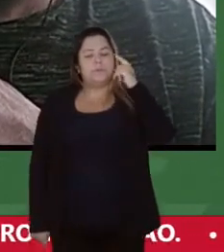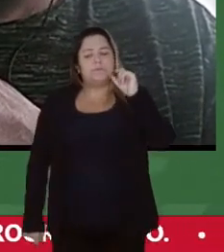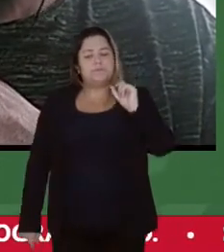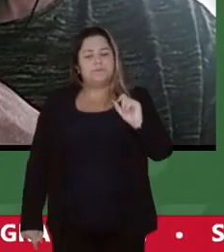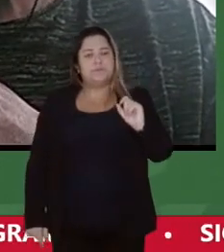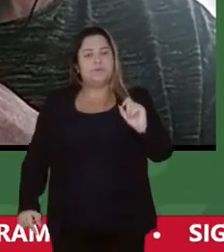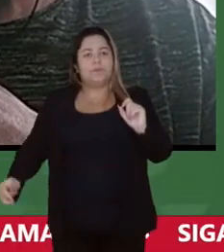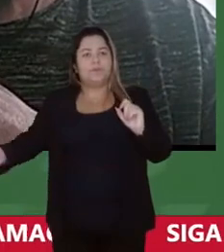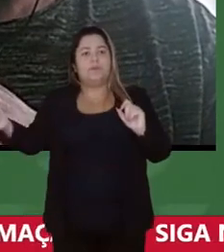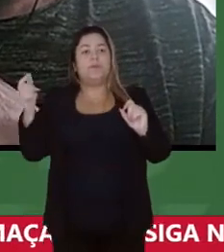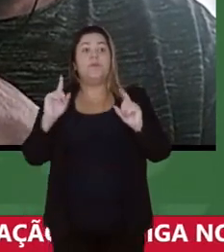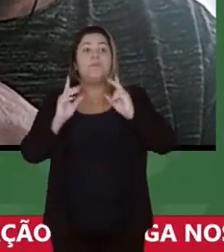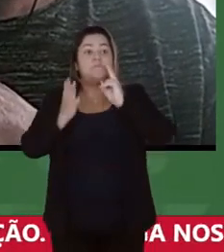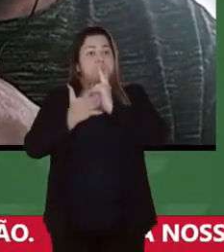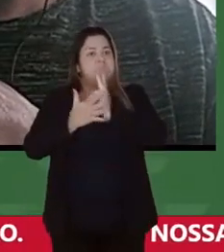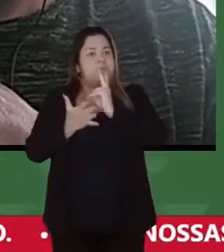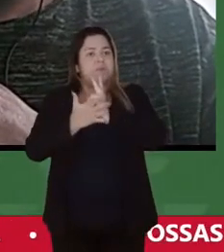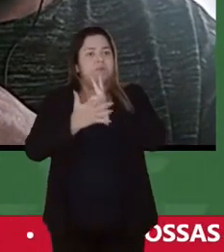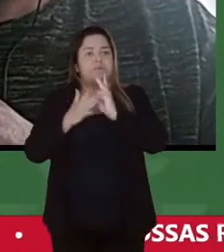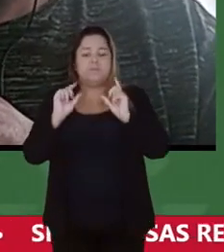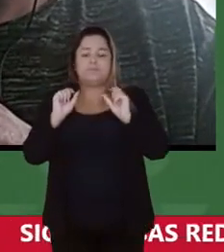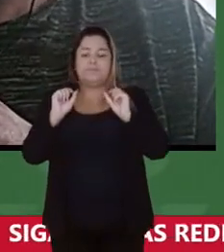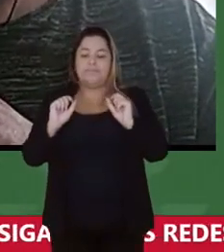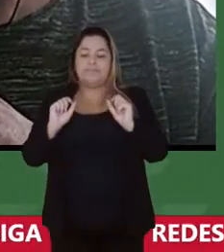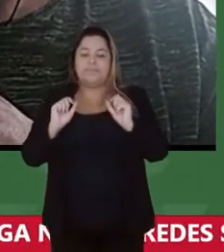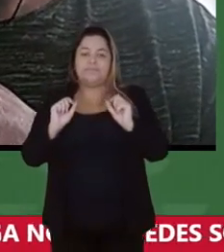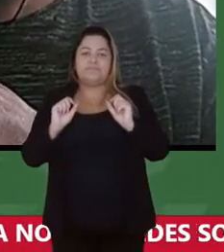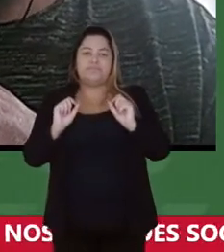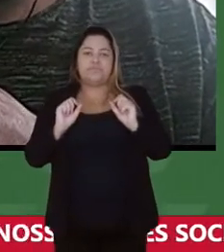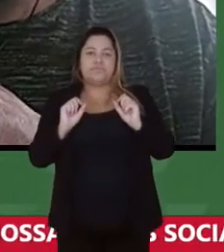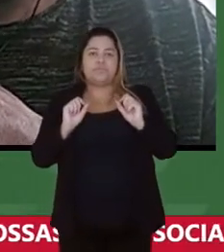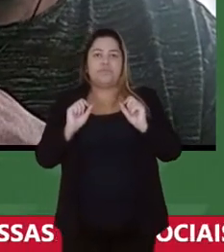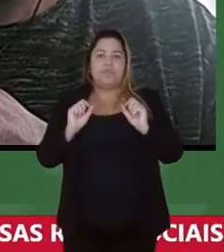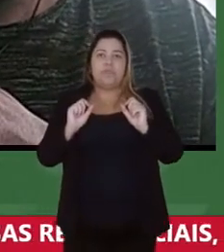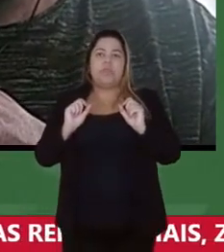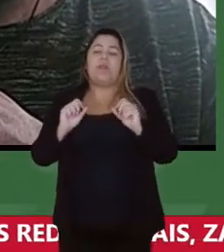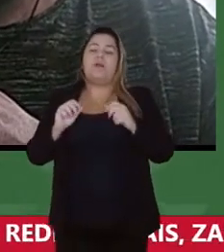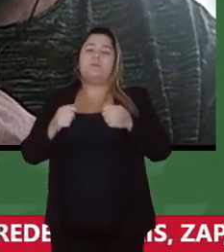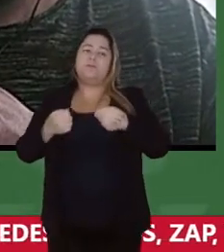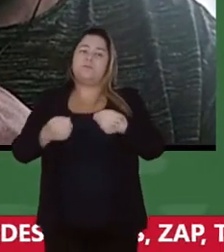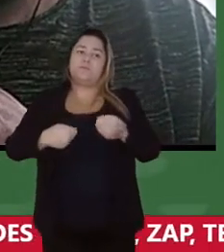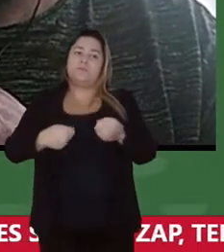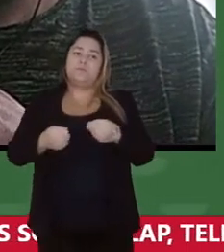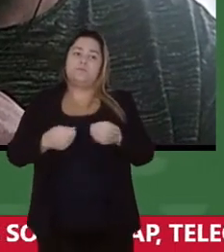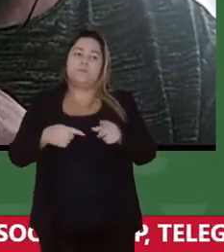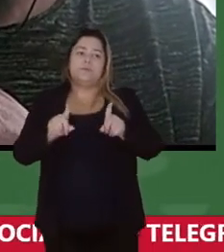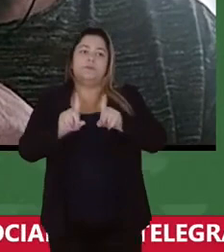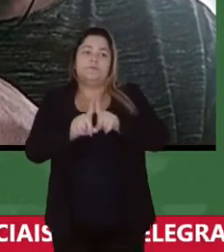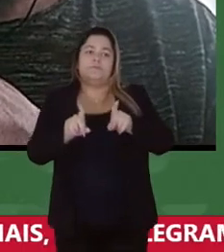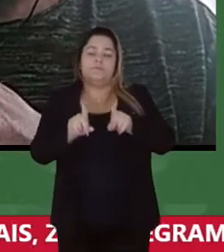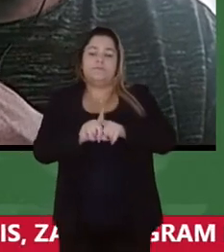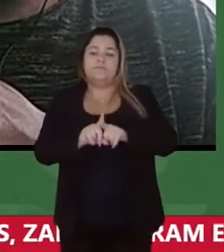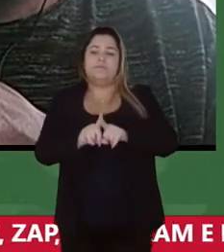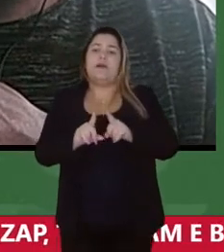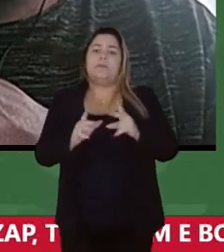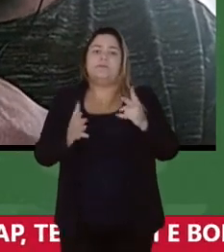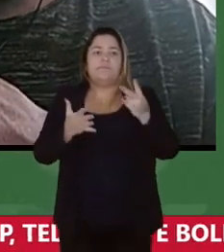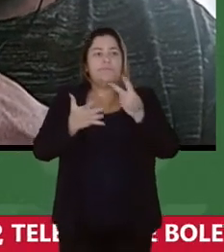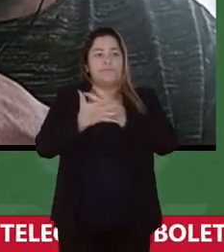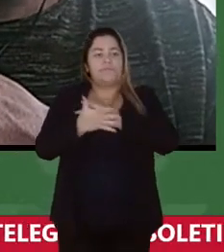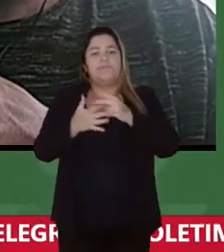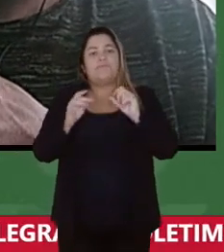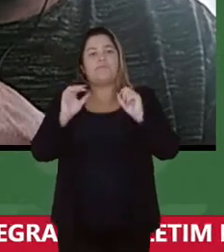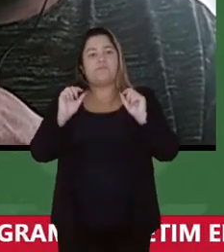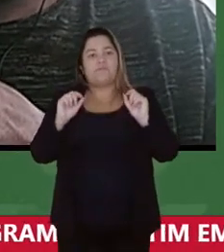reputo, mesmo com a desidratação que as negociações no Congresso levaram a ele, mas eu